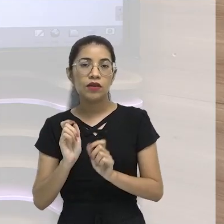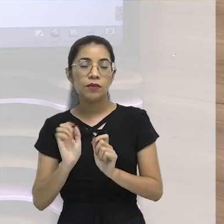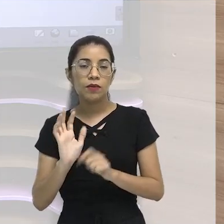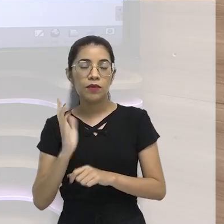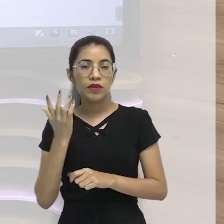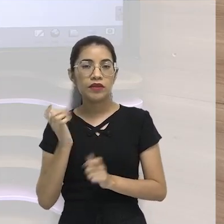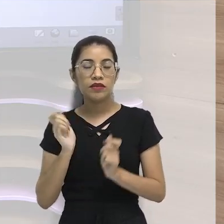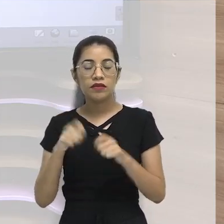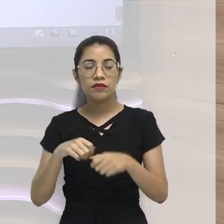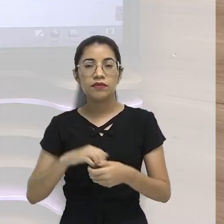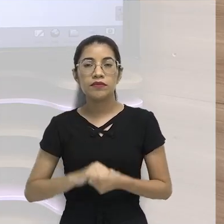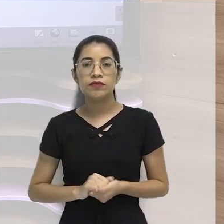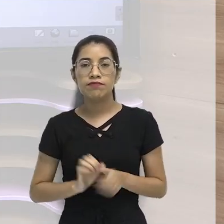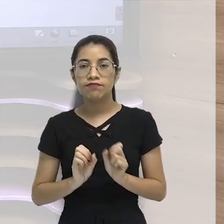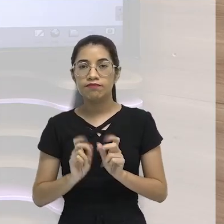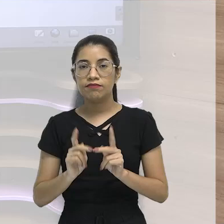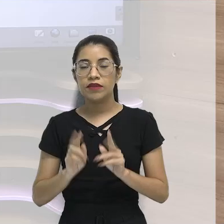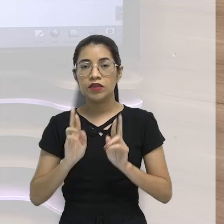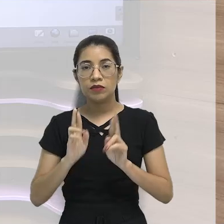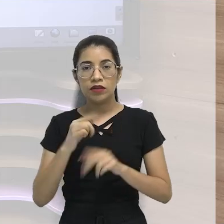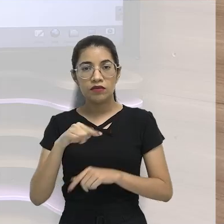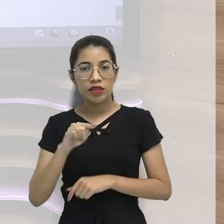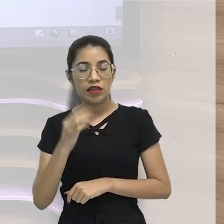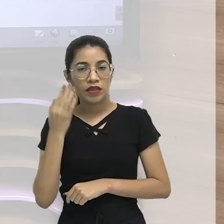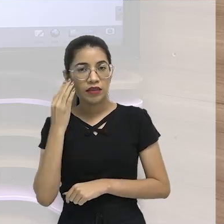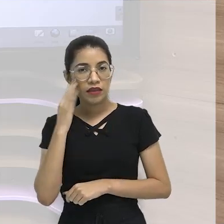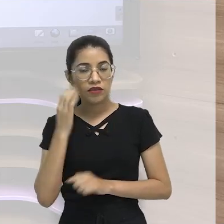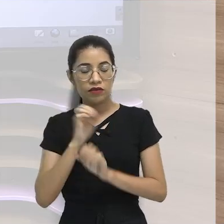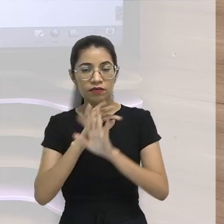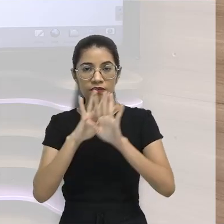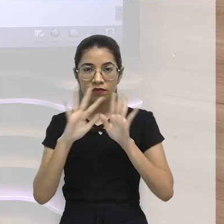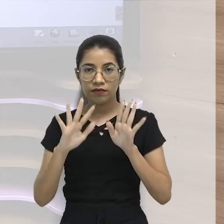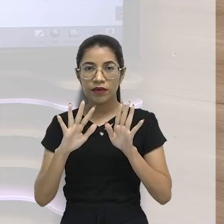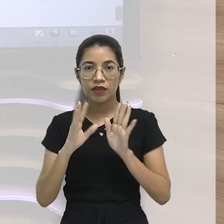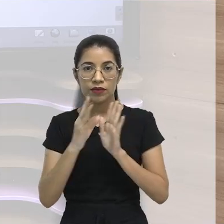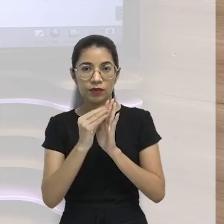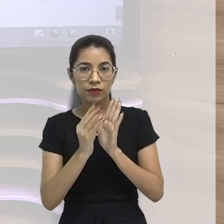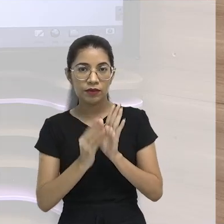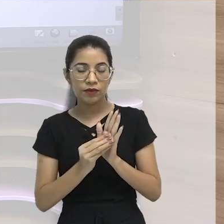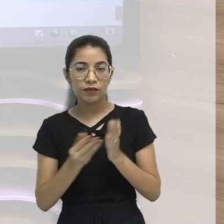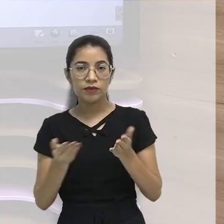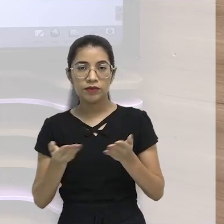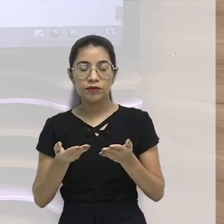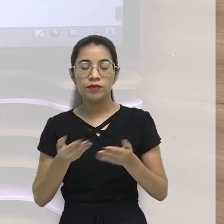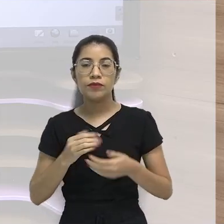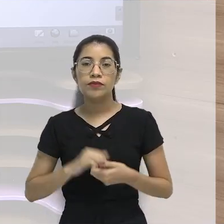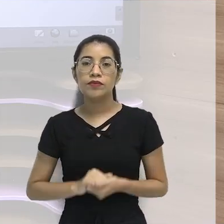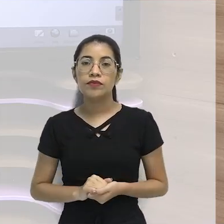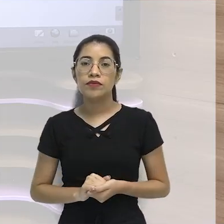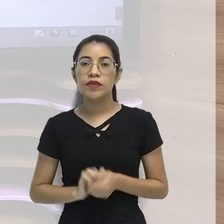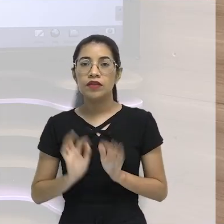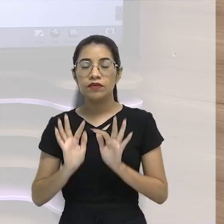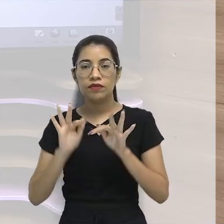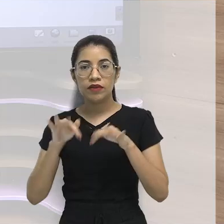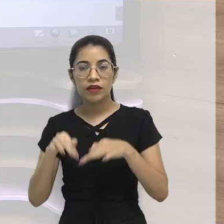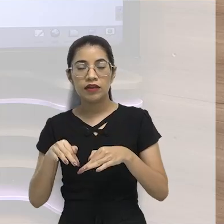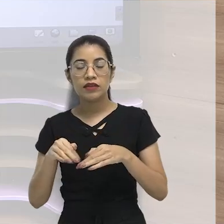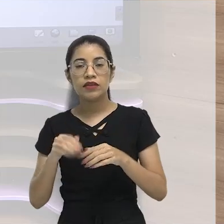acontecer. Tá certo, pessoal? Então, espero que tenha ficado claro esse conteúdo para vocês.